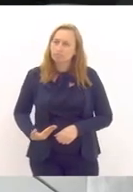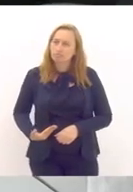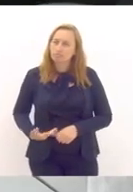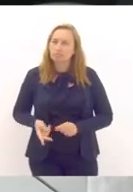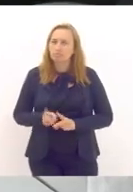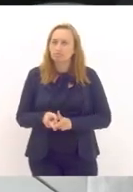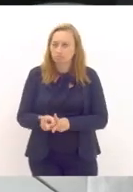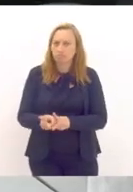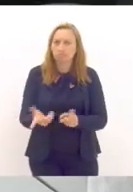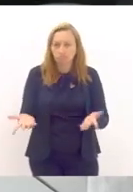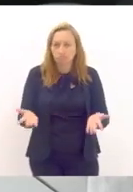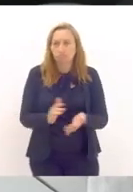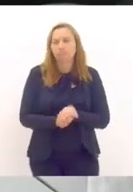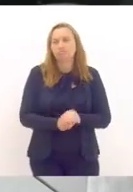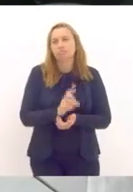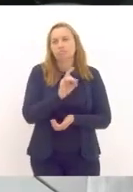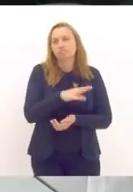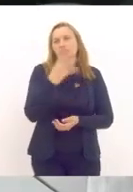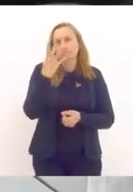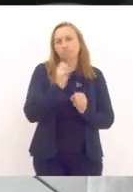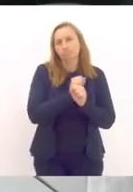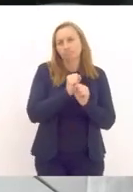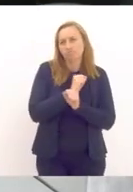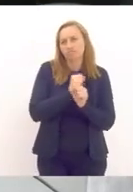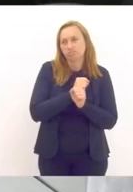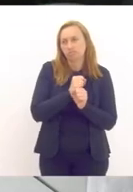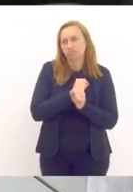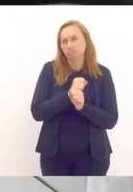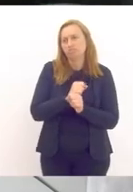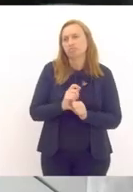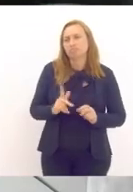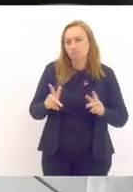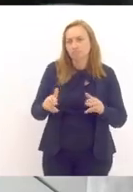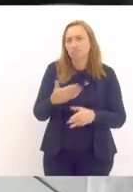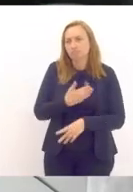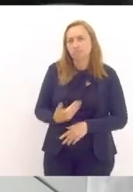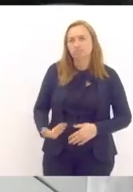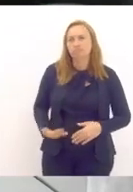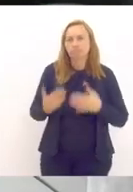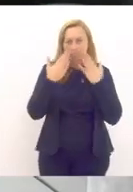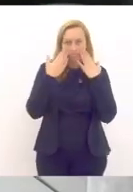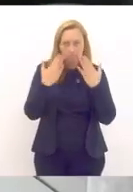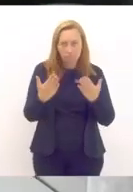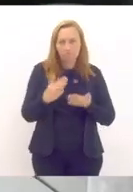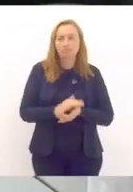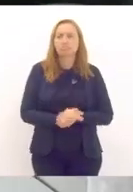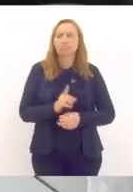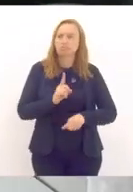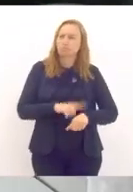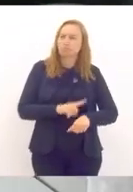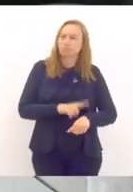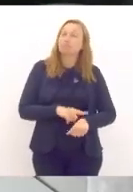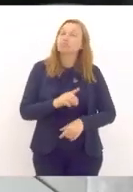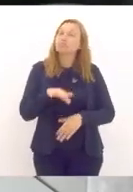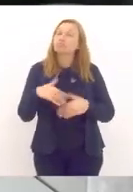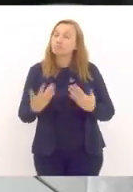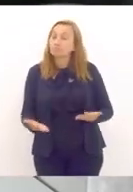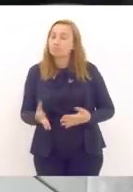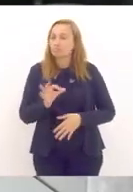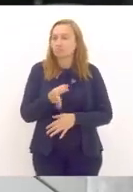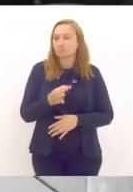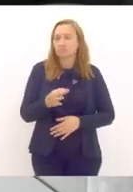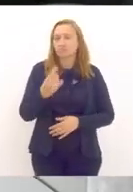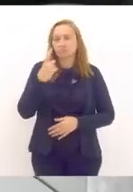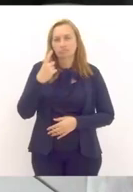Afinal de contas, os últimos 4 anos foi desse mesmo governo que está se apresentando nesse momento. Então, de fato, olhar